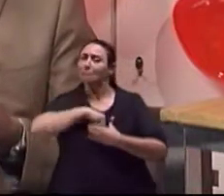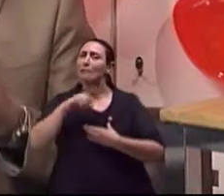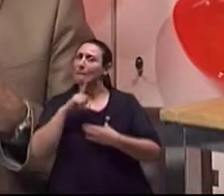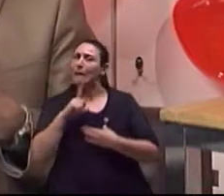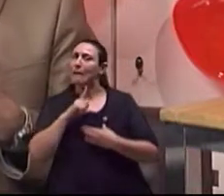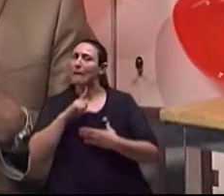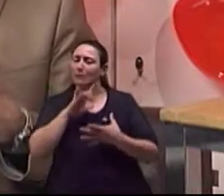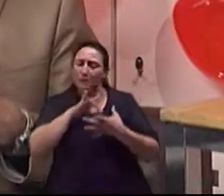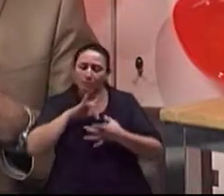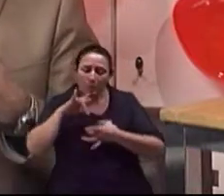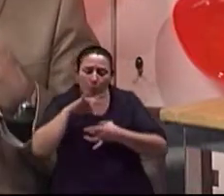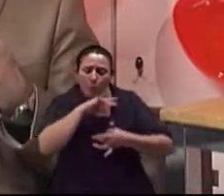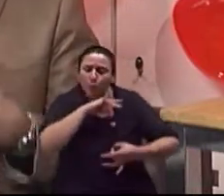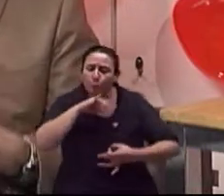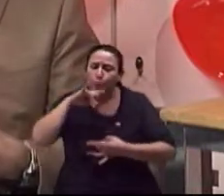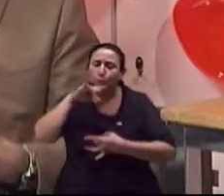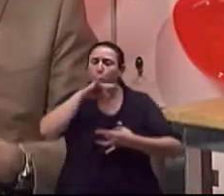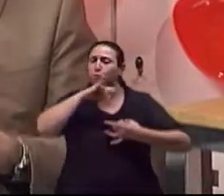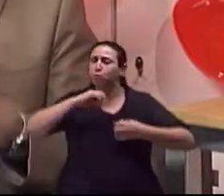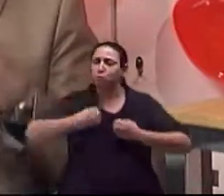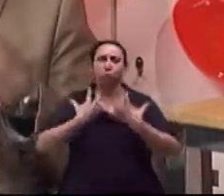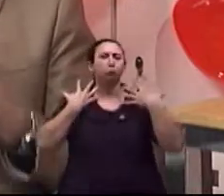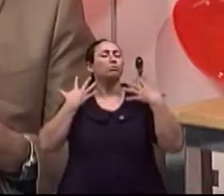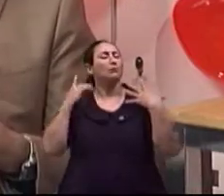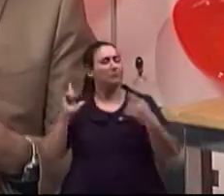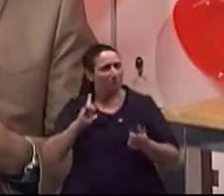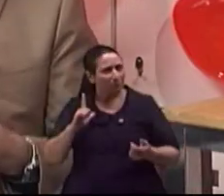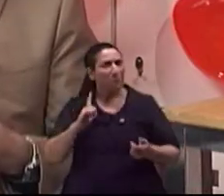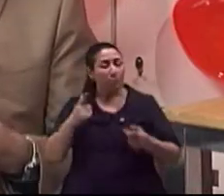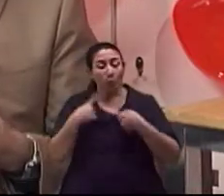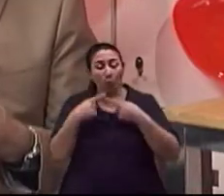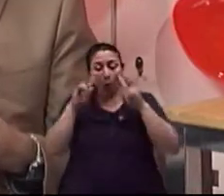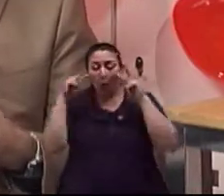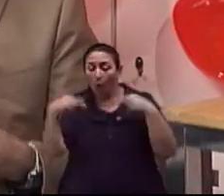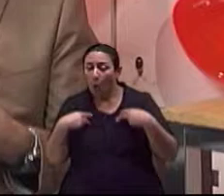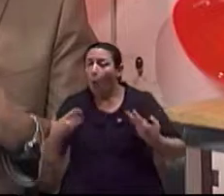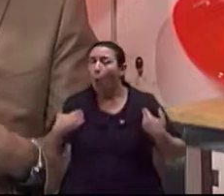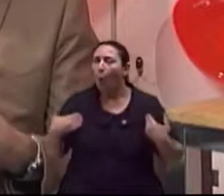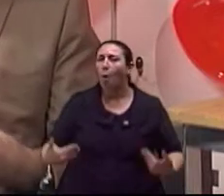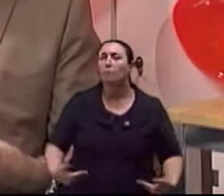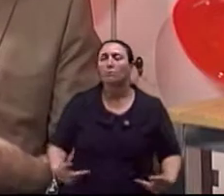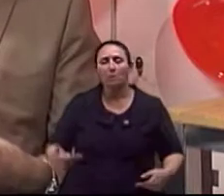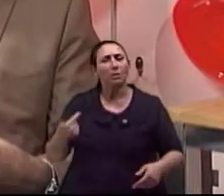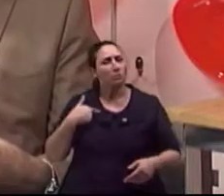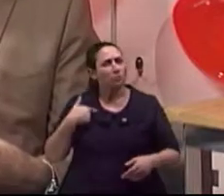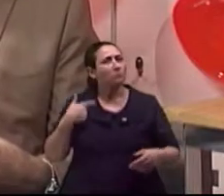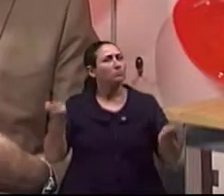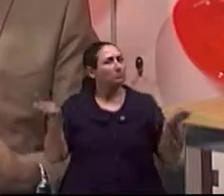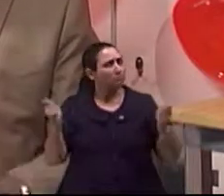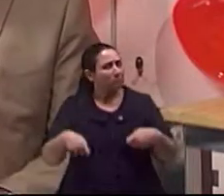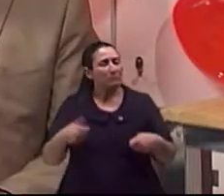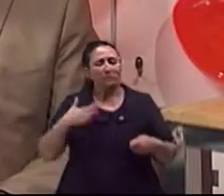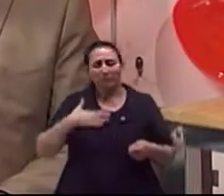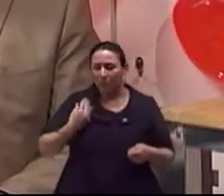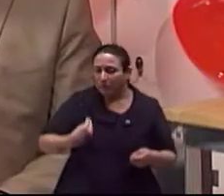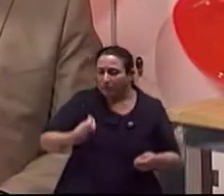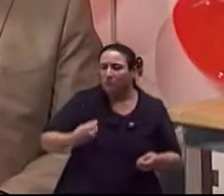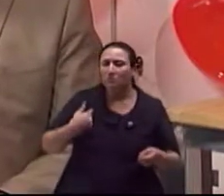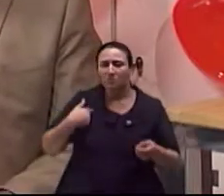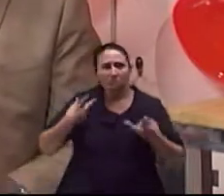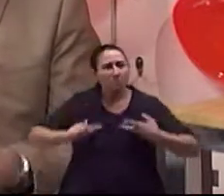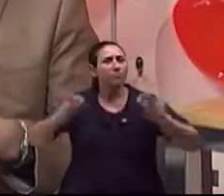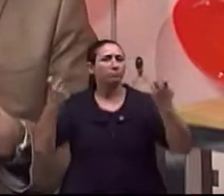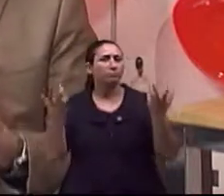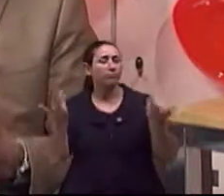maior que se desperta quer dizer quando eu olho pro meu corpo e percebo ele eu já vou ver que a própria vida é uma manifestação transcendente